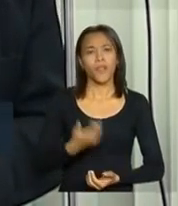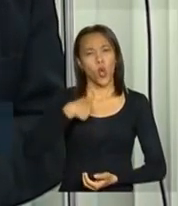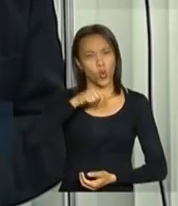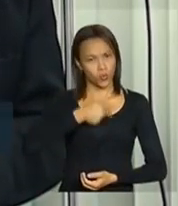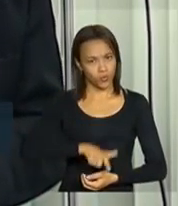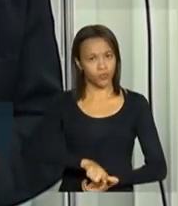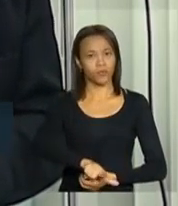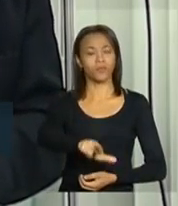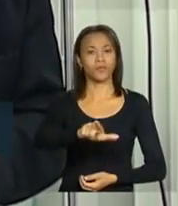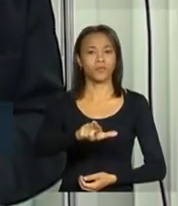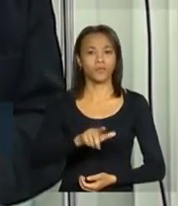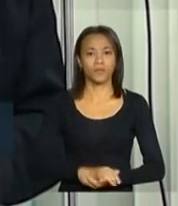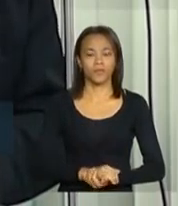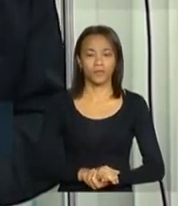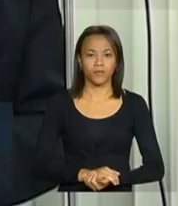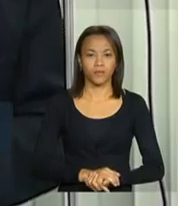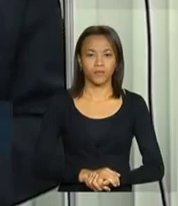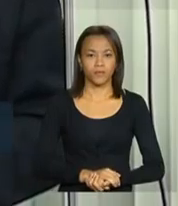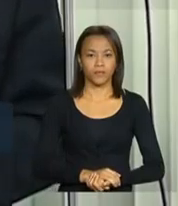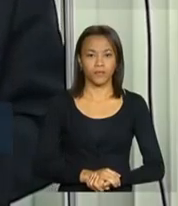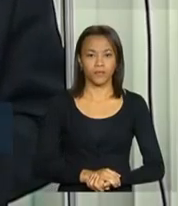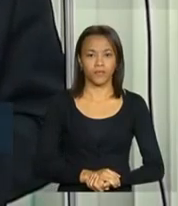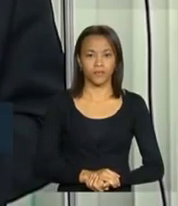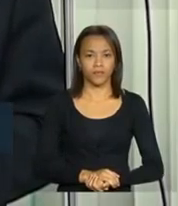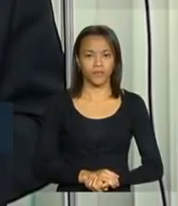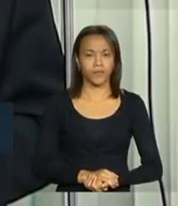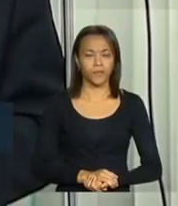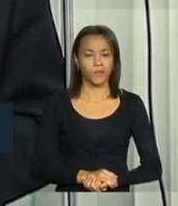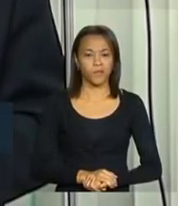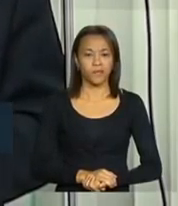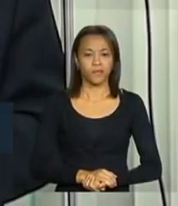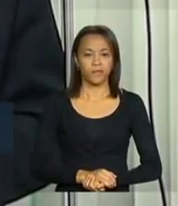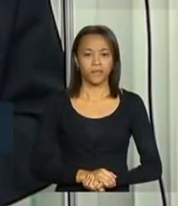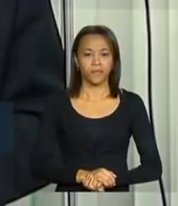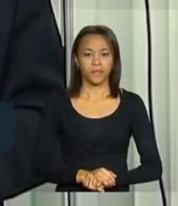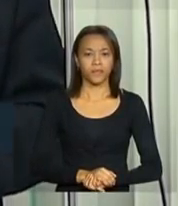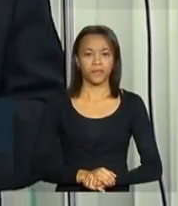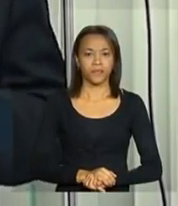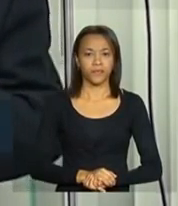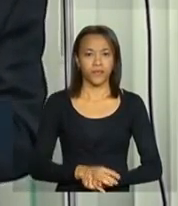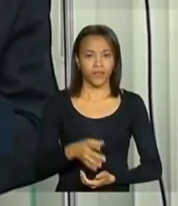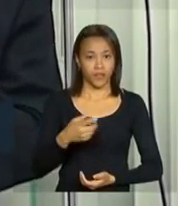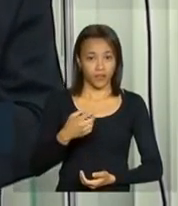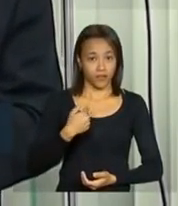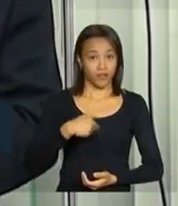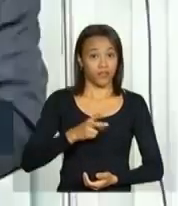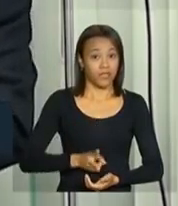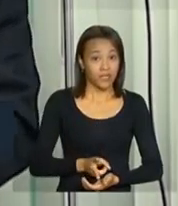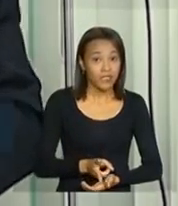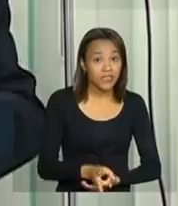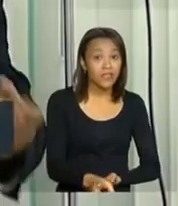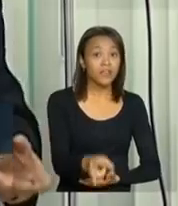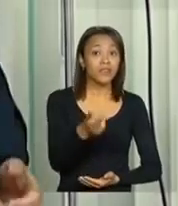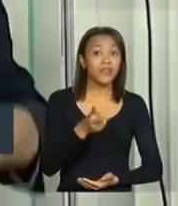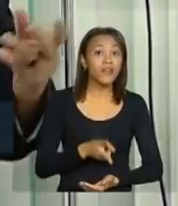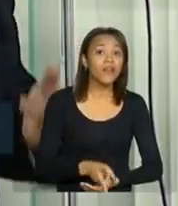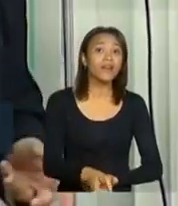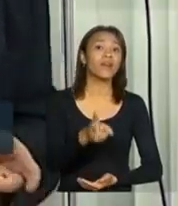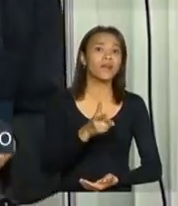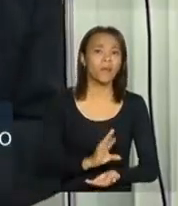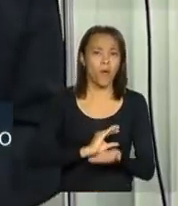Continue a... Como é que você falou? A fazer investidas, novas investidas,